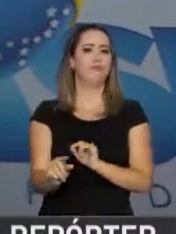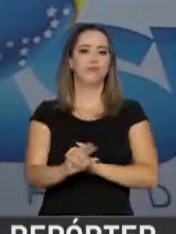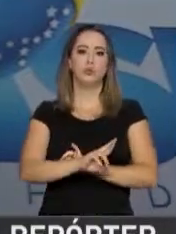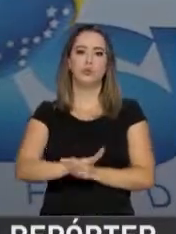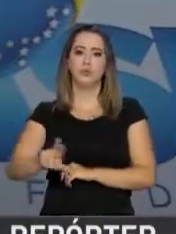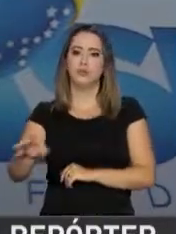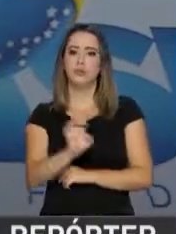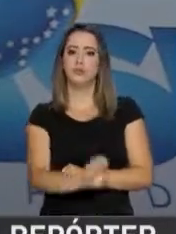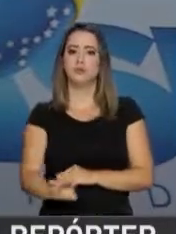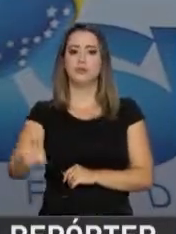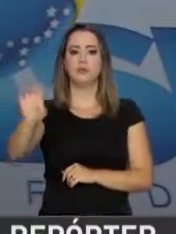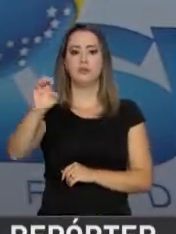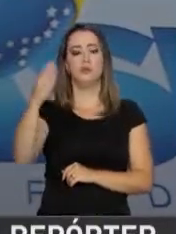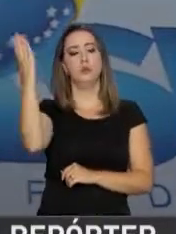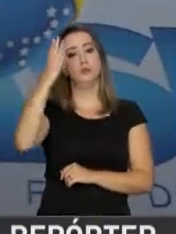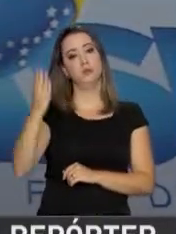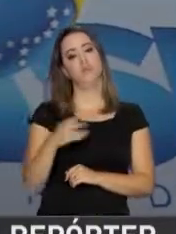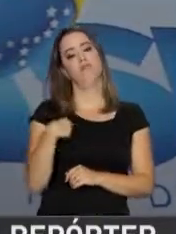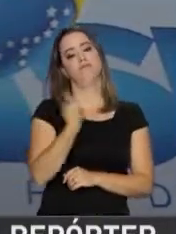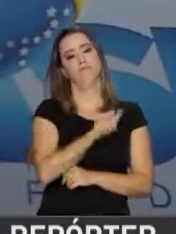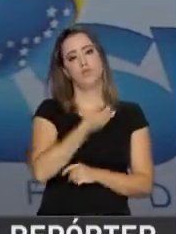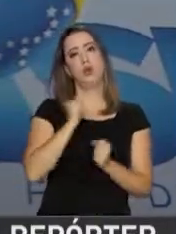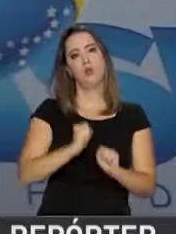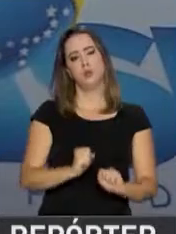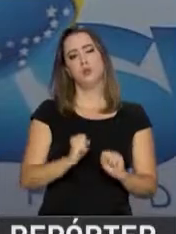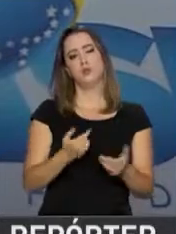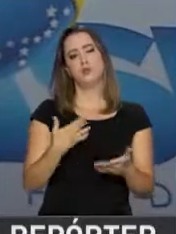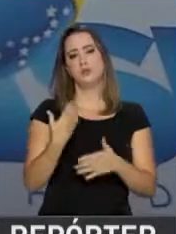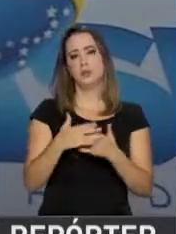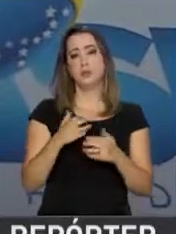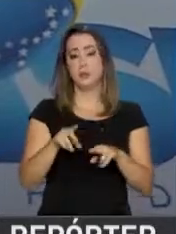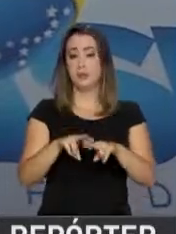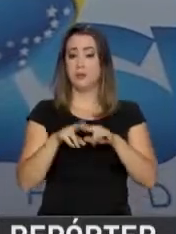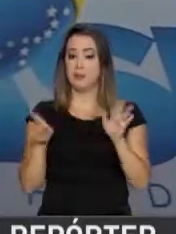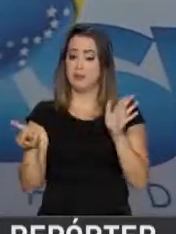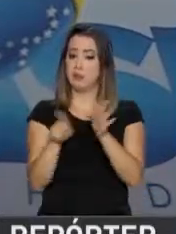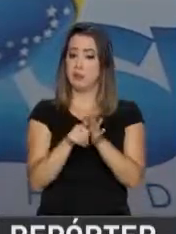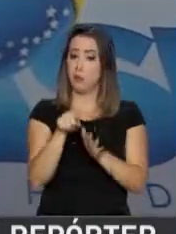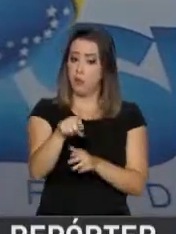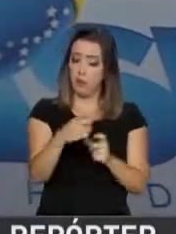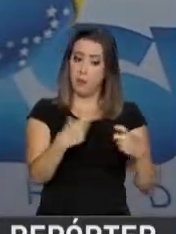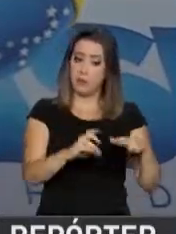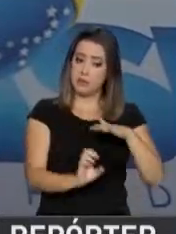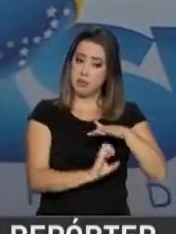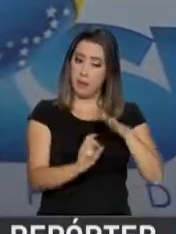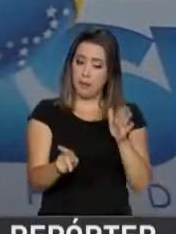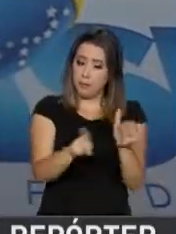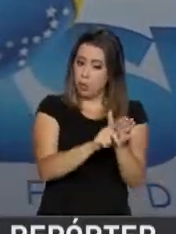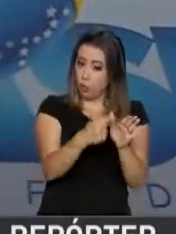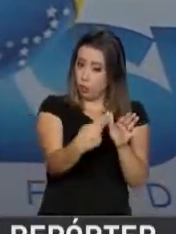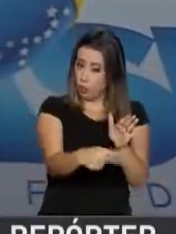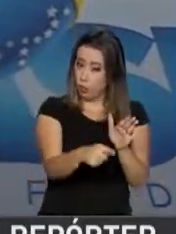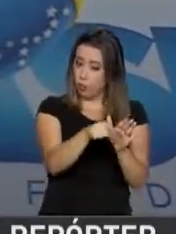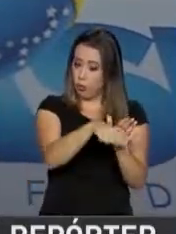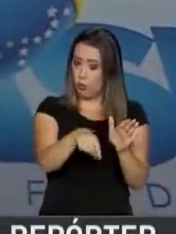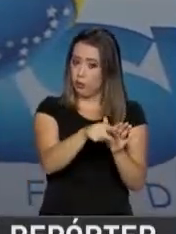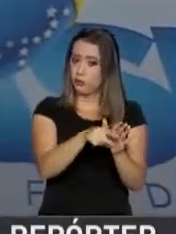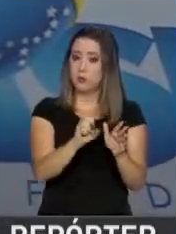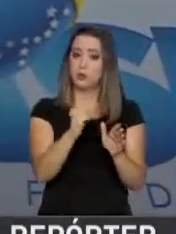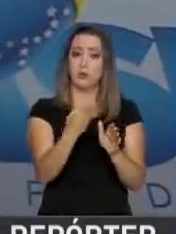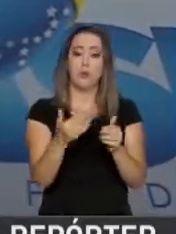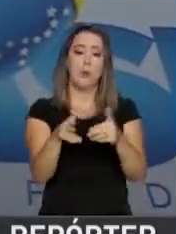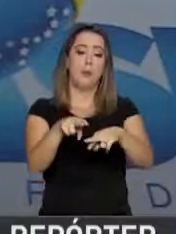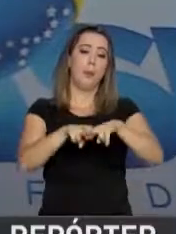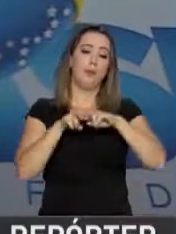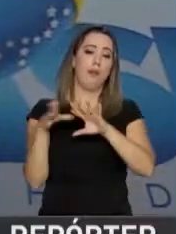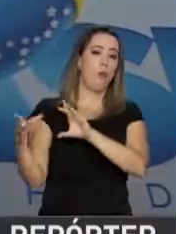para que nós possamos ou através das próprias companhias de saneamento ou através de